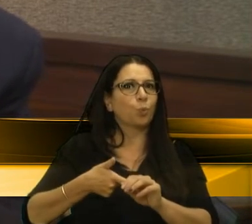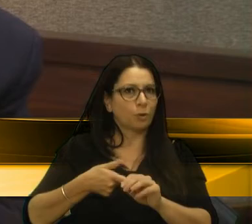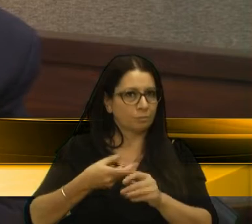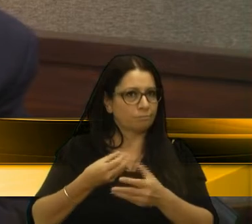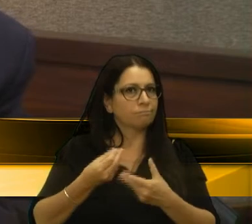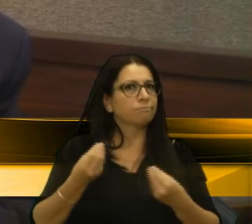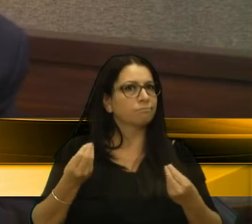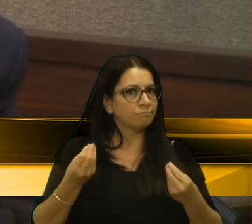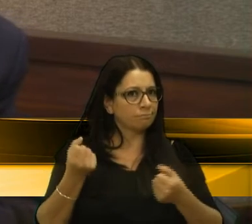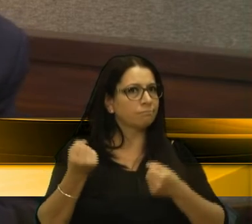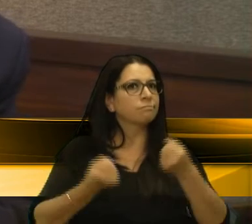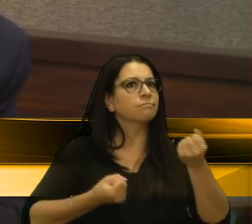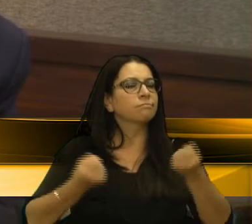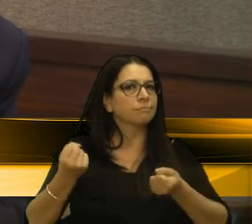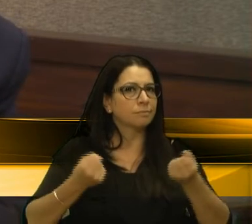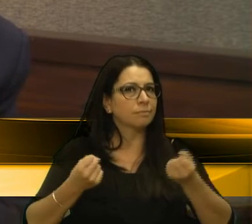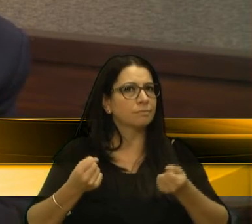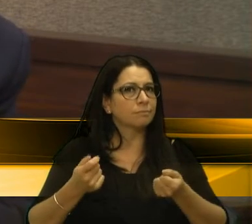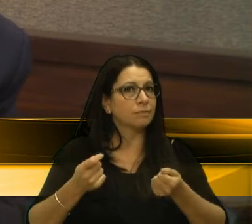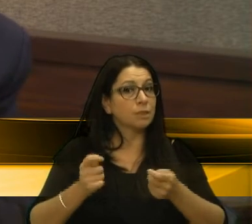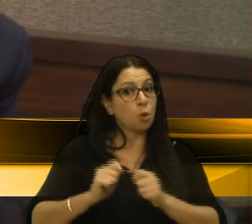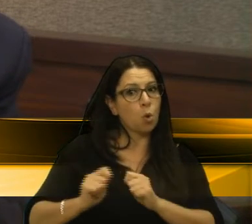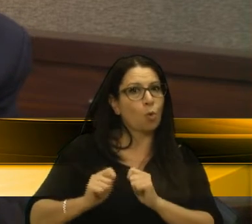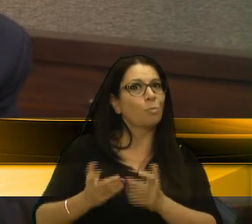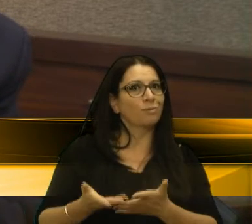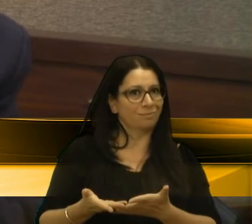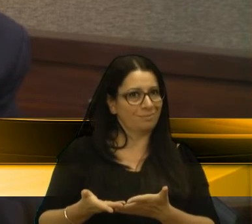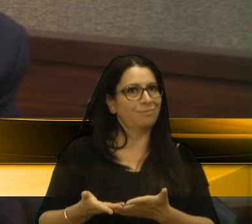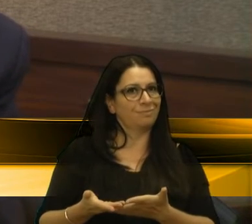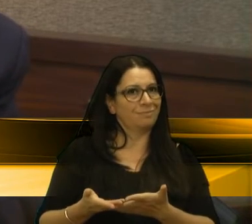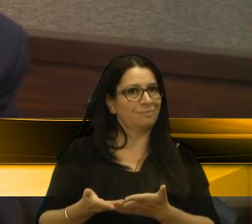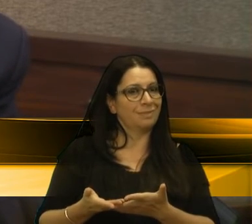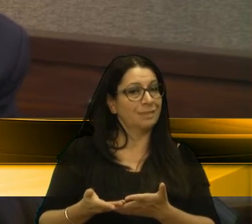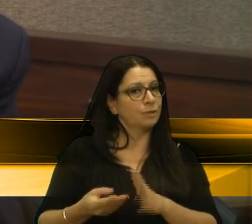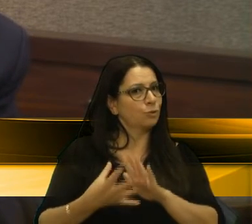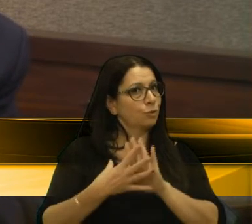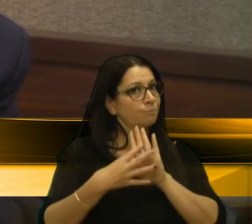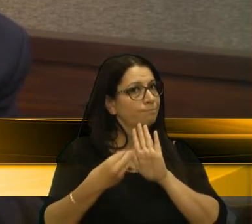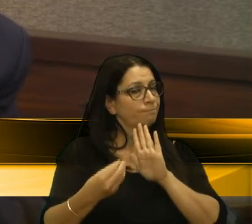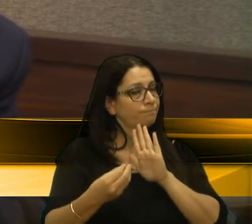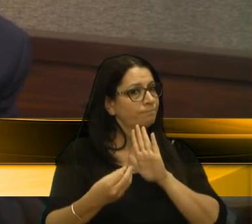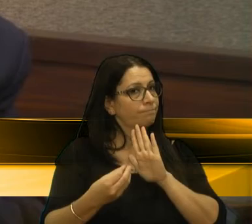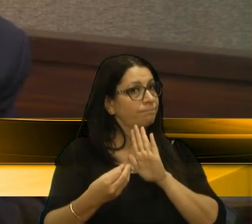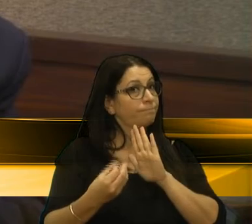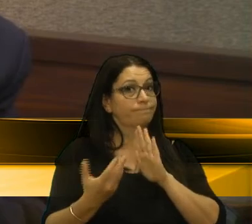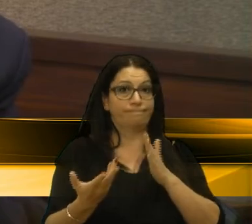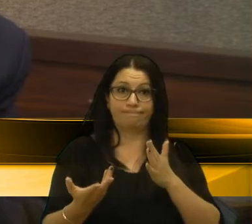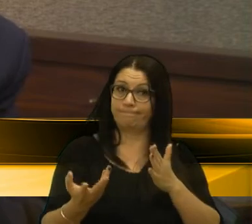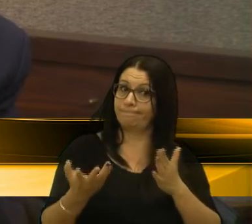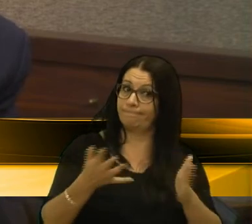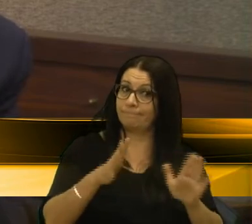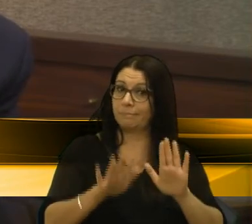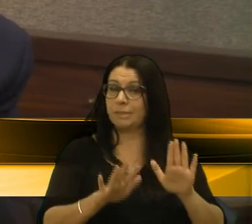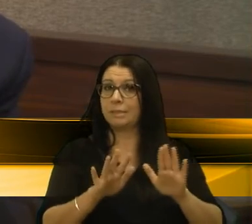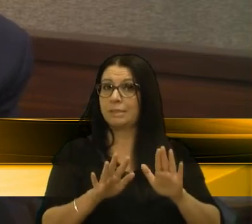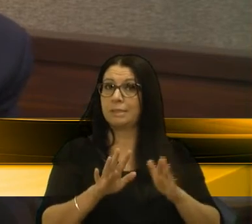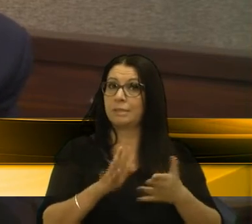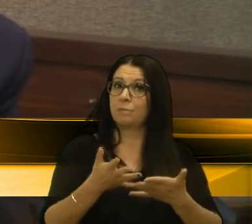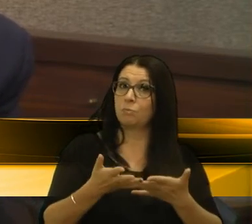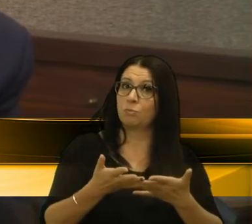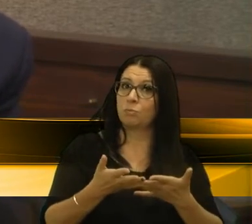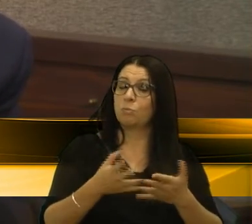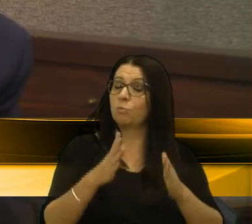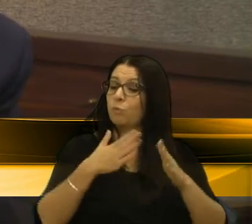muitos dos veículos mais econômicos. Então, esse modelo ele é muito perverso, alto lá,